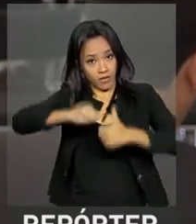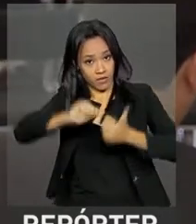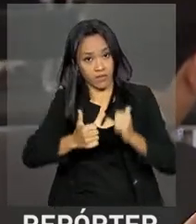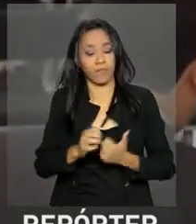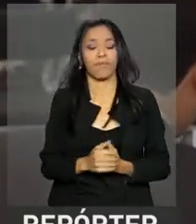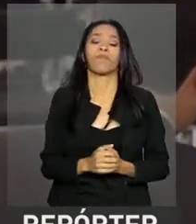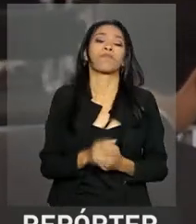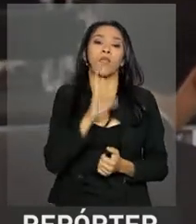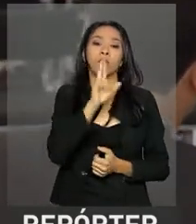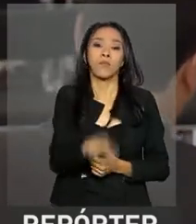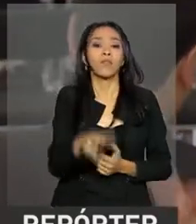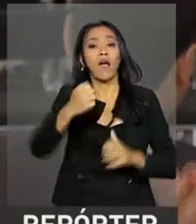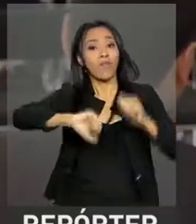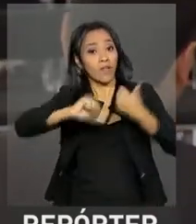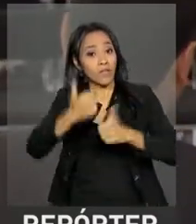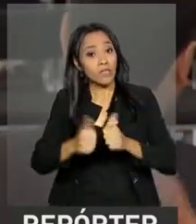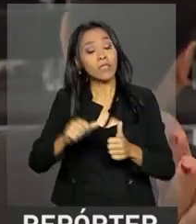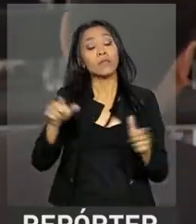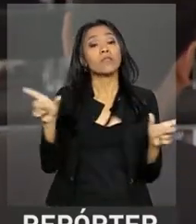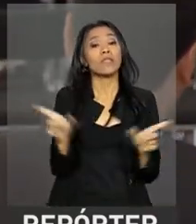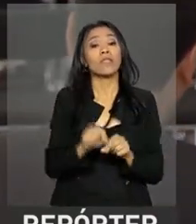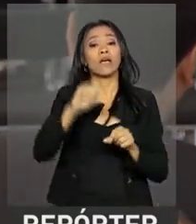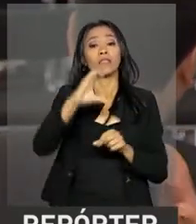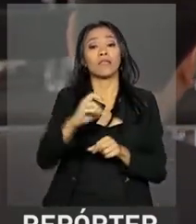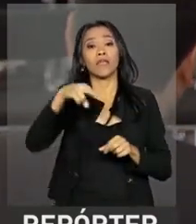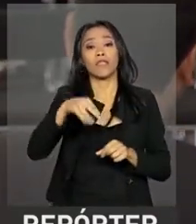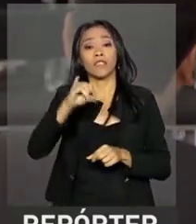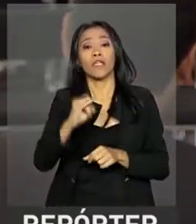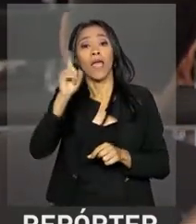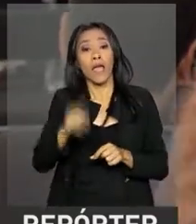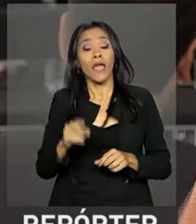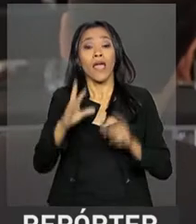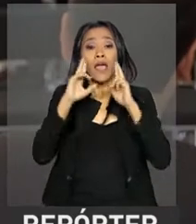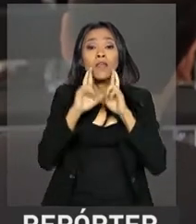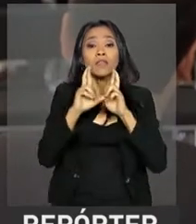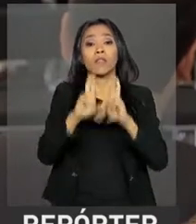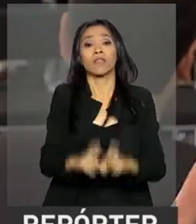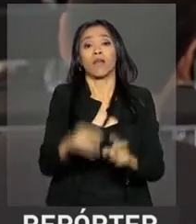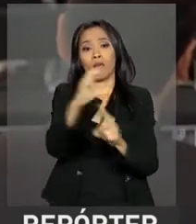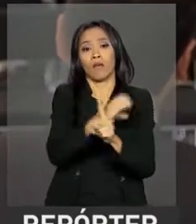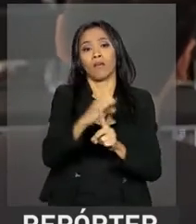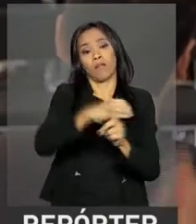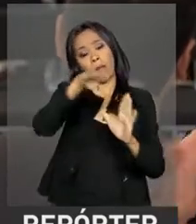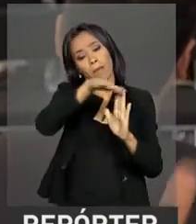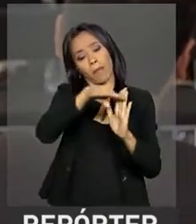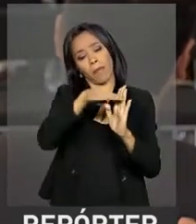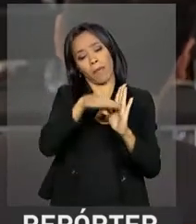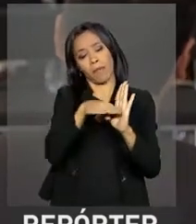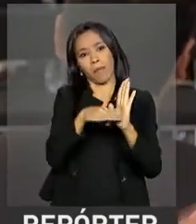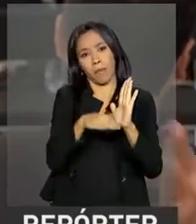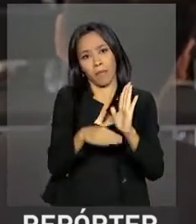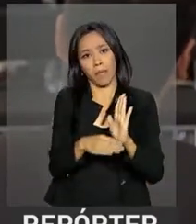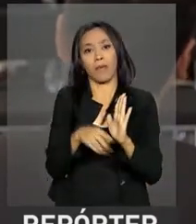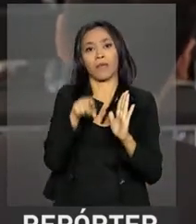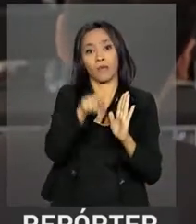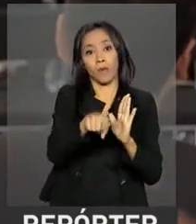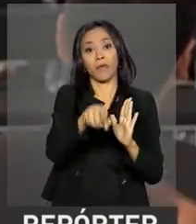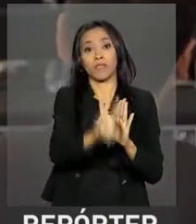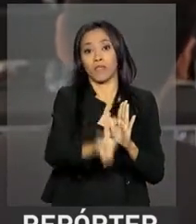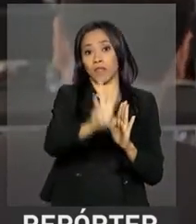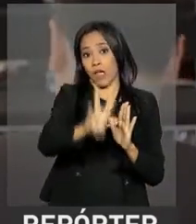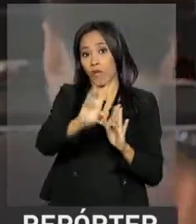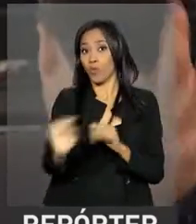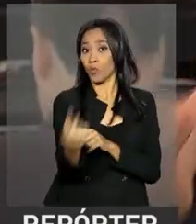desafio principal é cumprir com o cronograma previsto para a implementação integral do Portal Único. Hoje assistimos